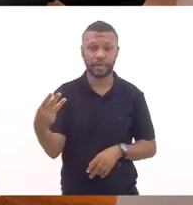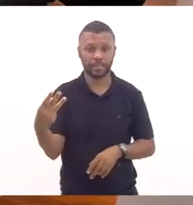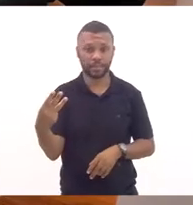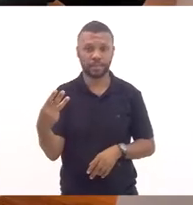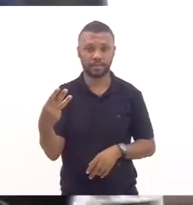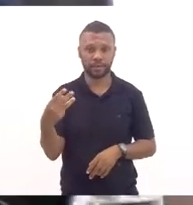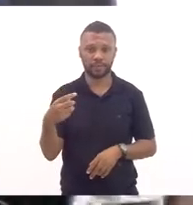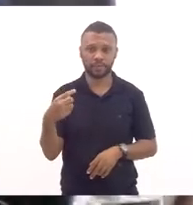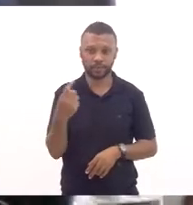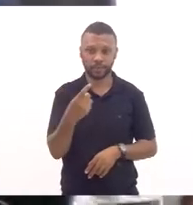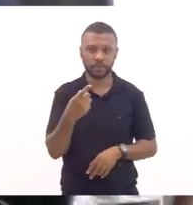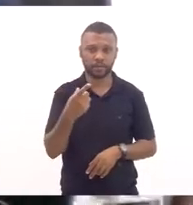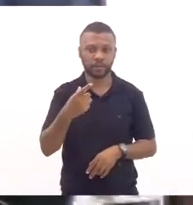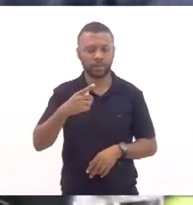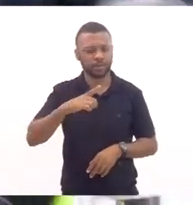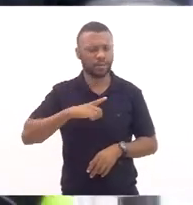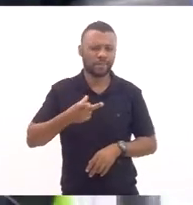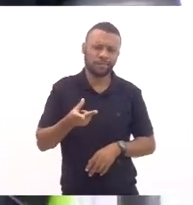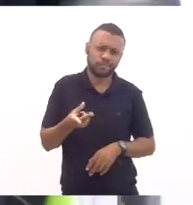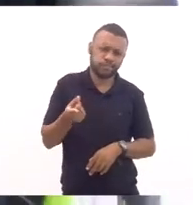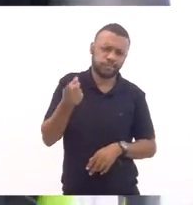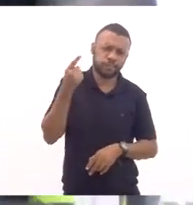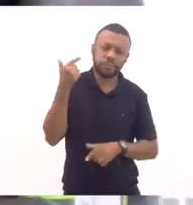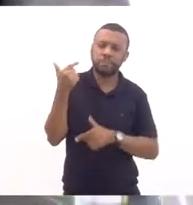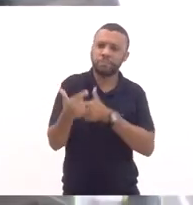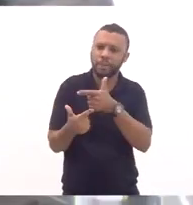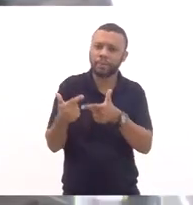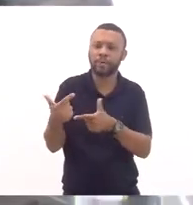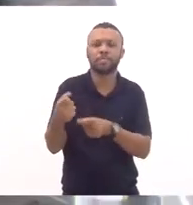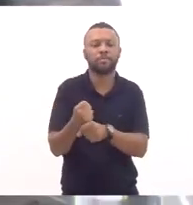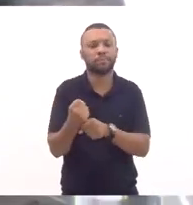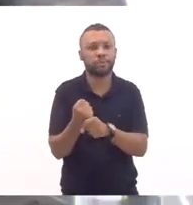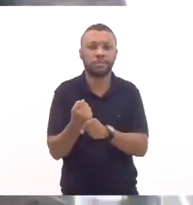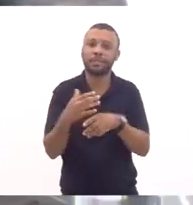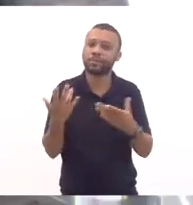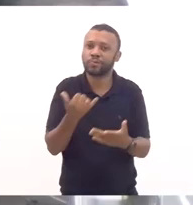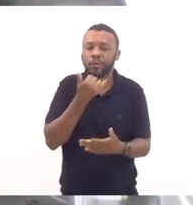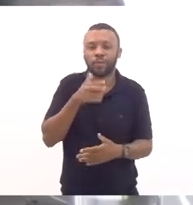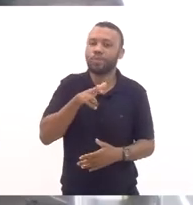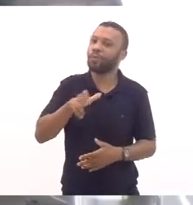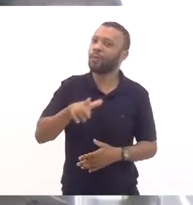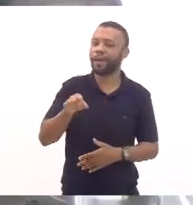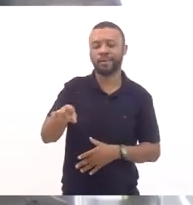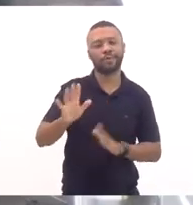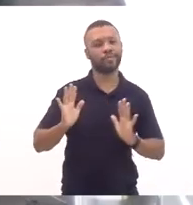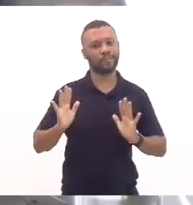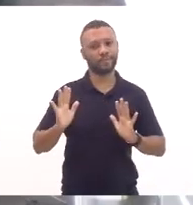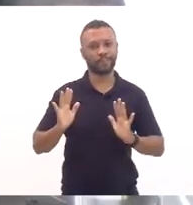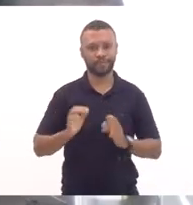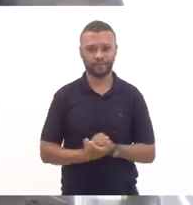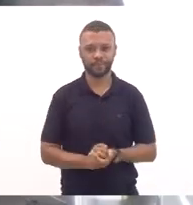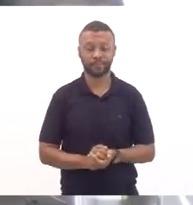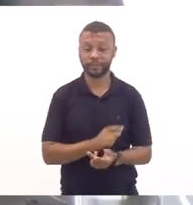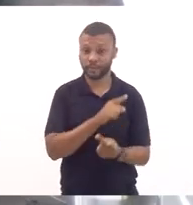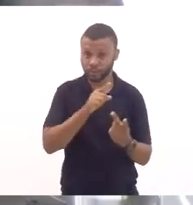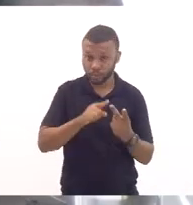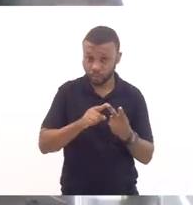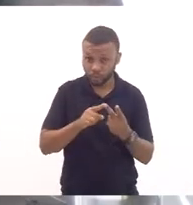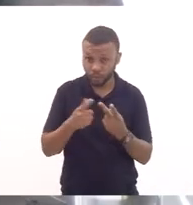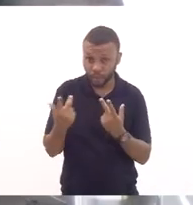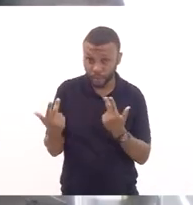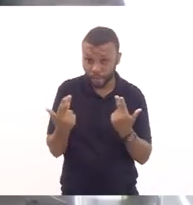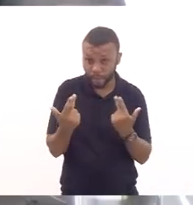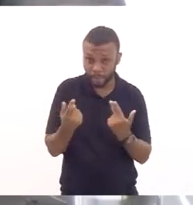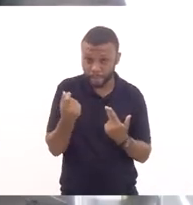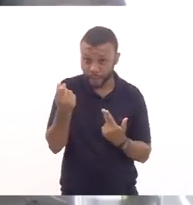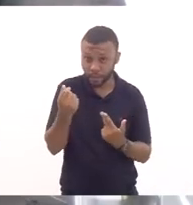piso. Eu sou igual o Natan, estou muito tempo aqui pela CUT. Então, não é isso. Segundo, o mesmo preço do bujão de gás